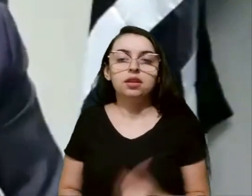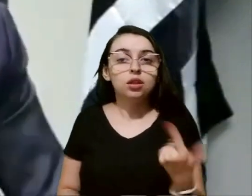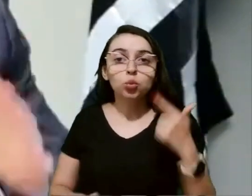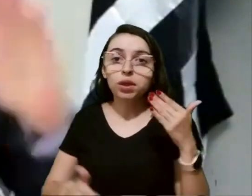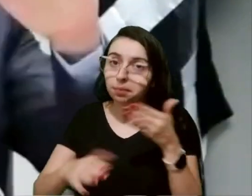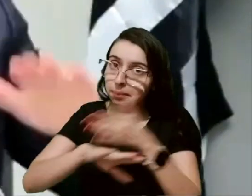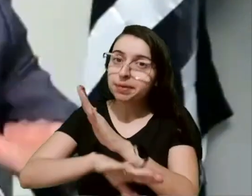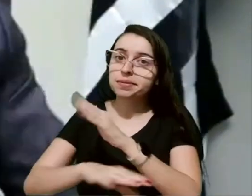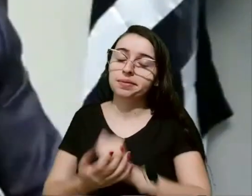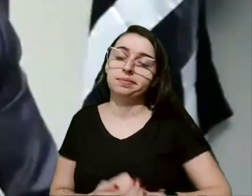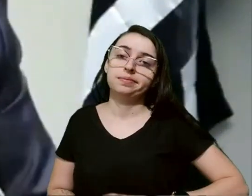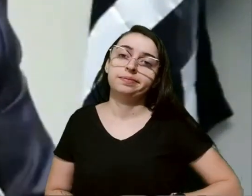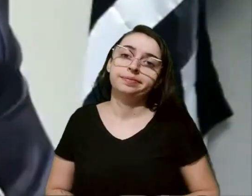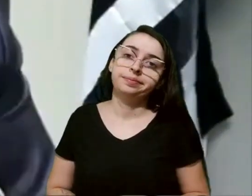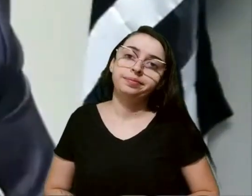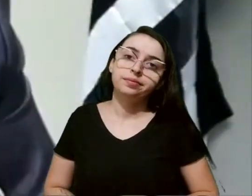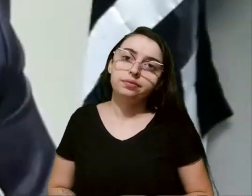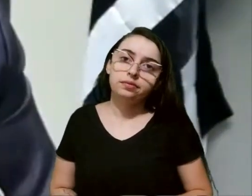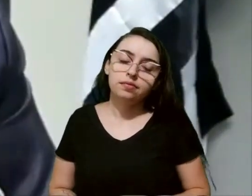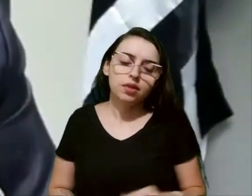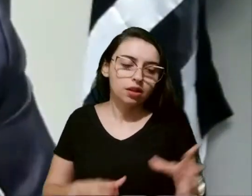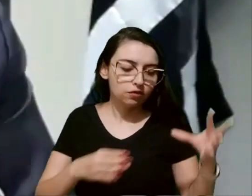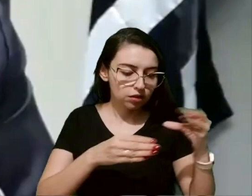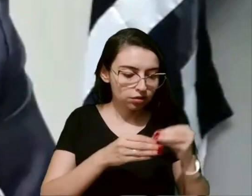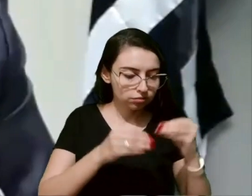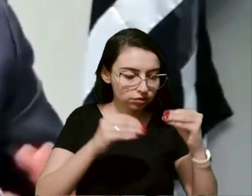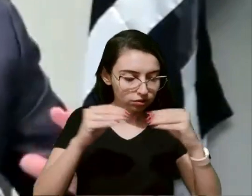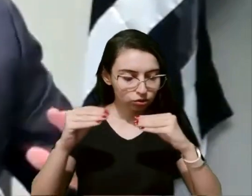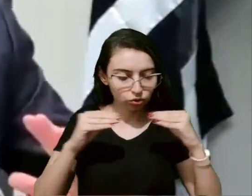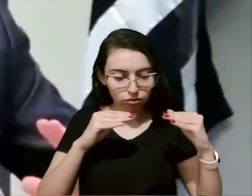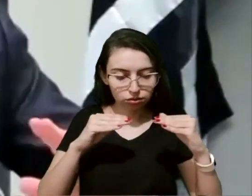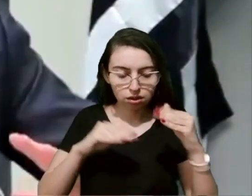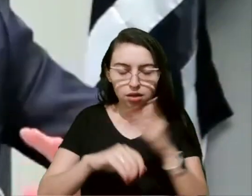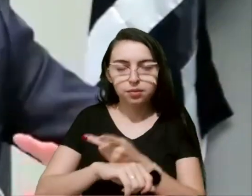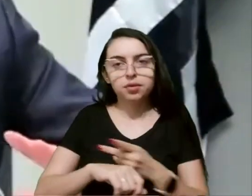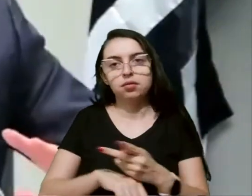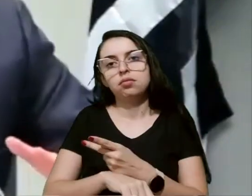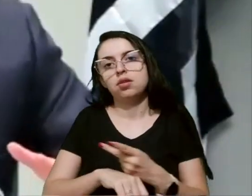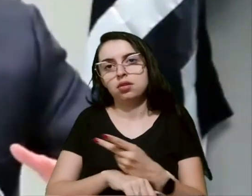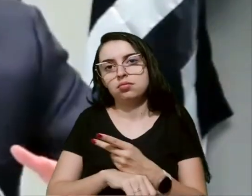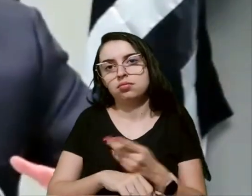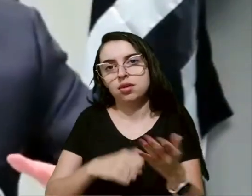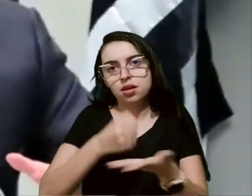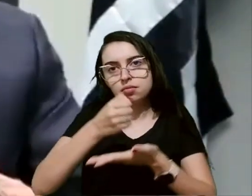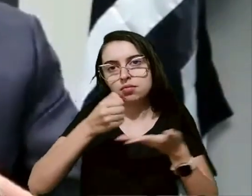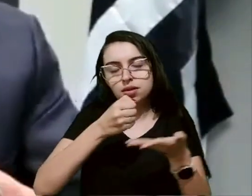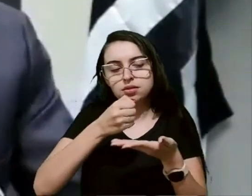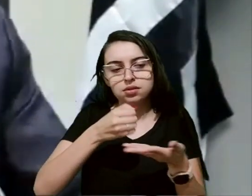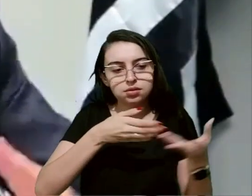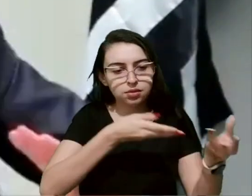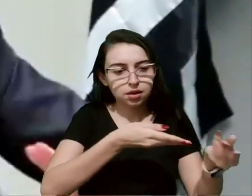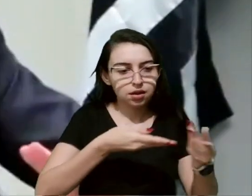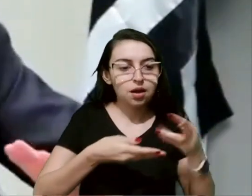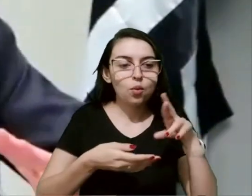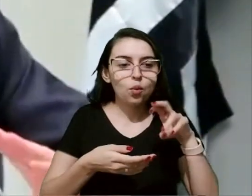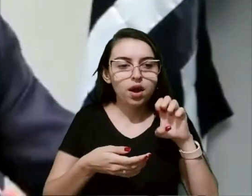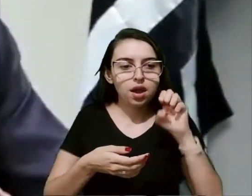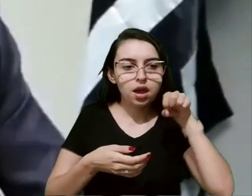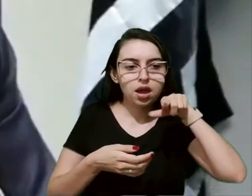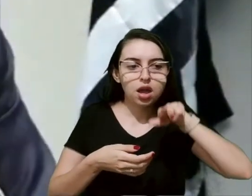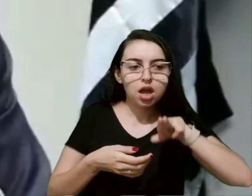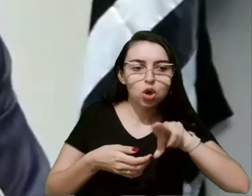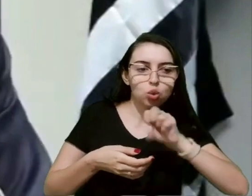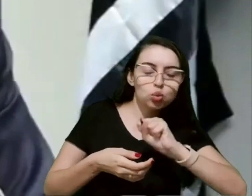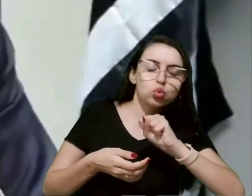Mas eu falei, vamos medir os resultados. Aí a gente começou pela base. Então a gente pegou réus condenados em